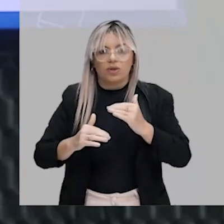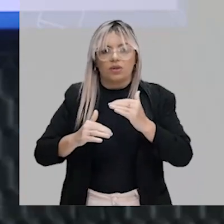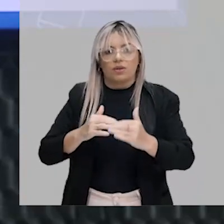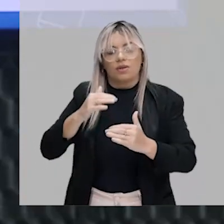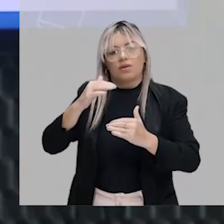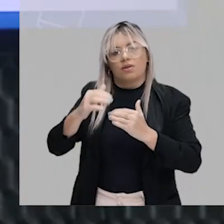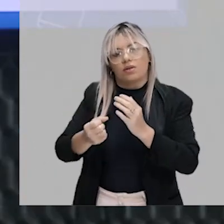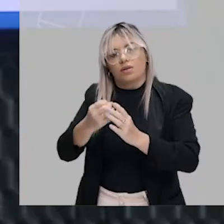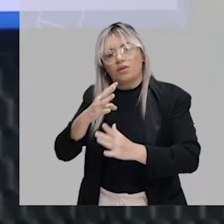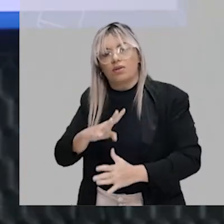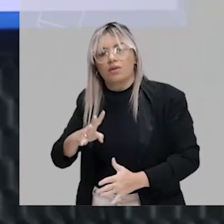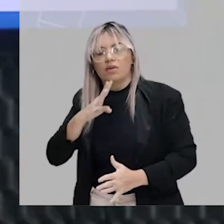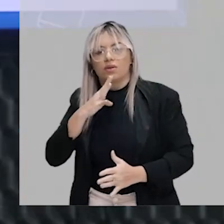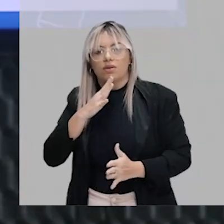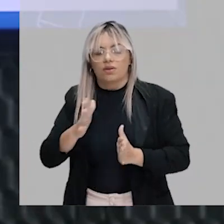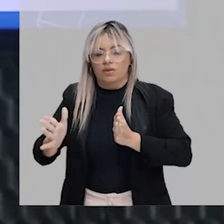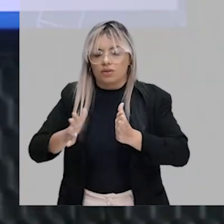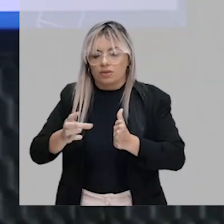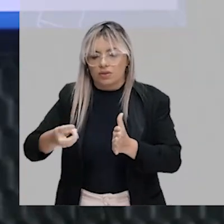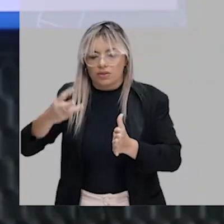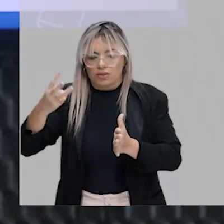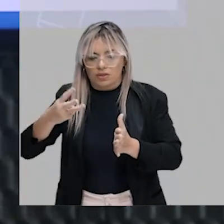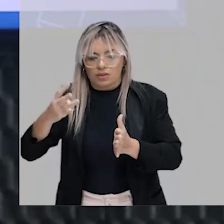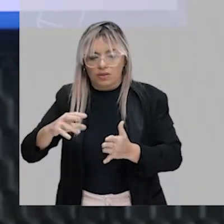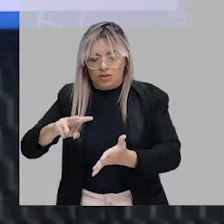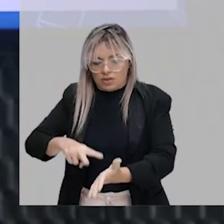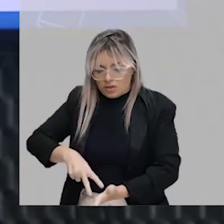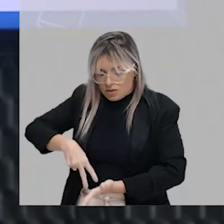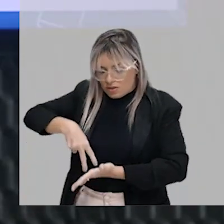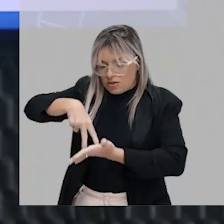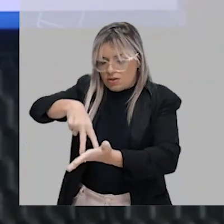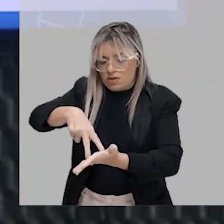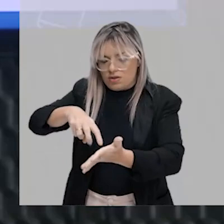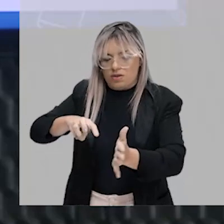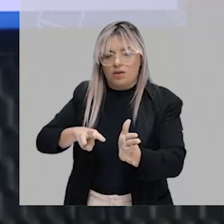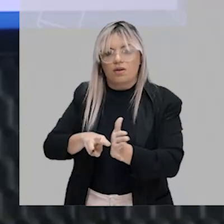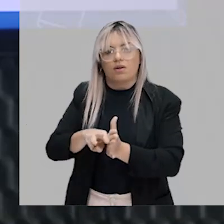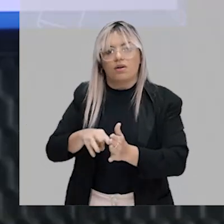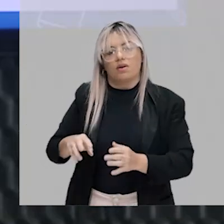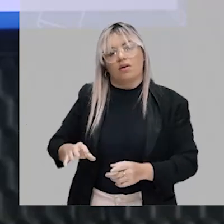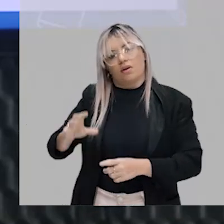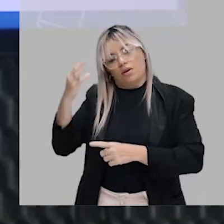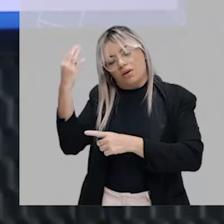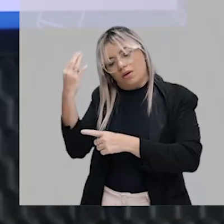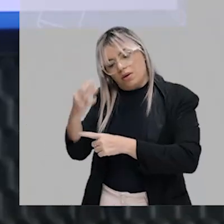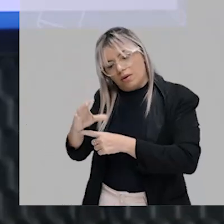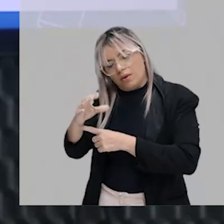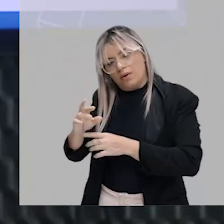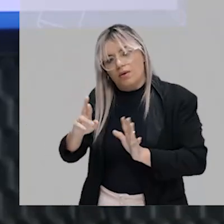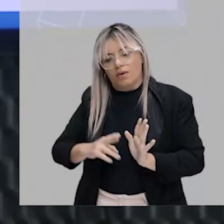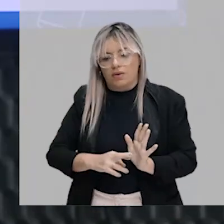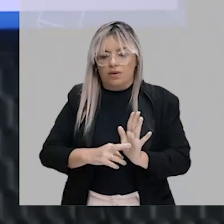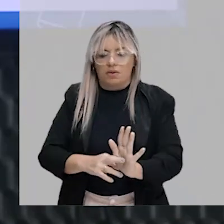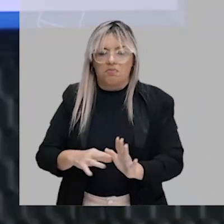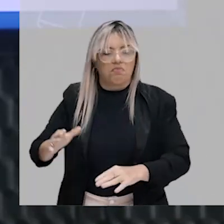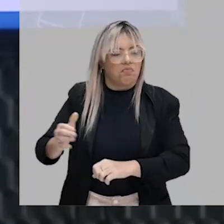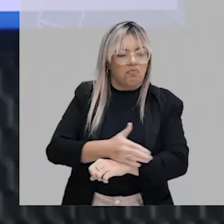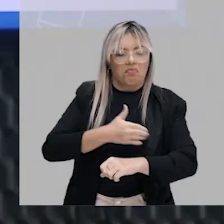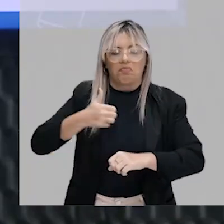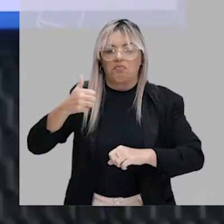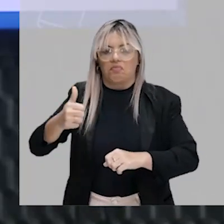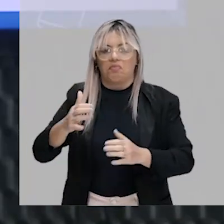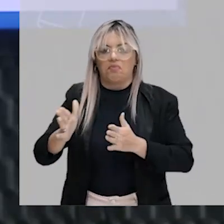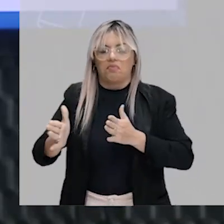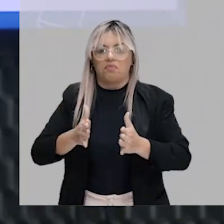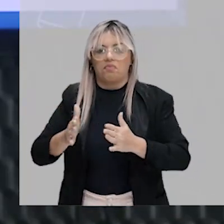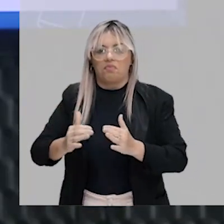do conhecimento no estágio positivo é o método científico. É a ciência que representa melhor essa